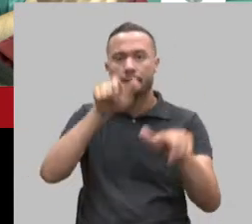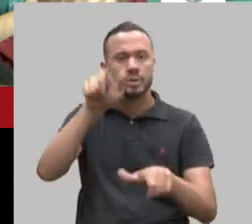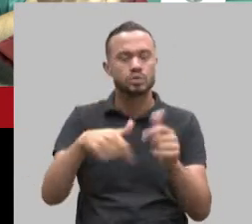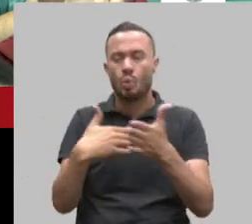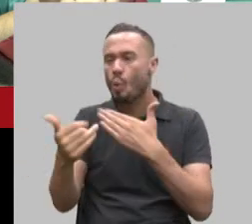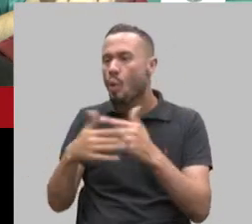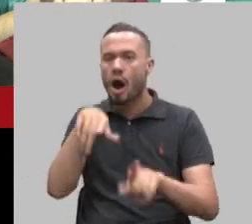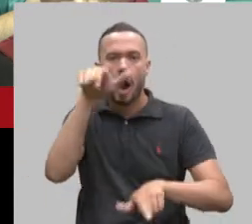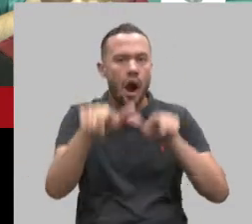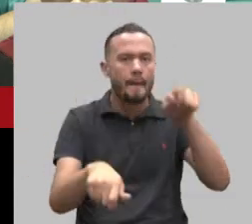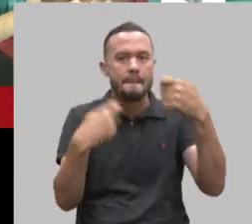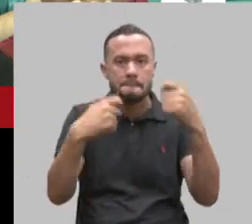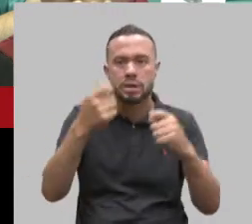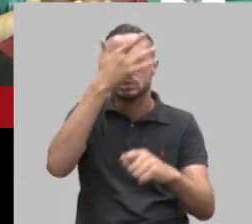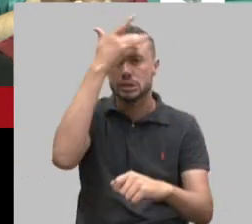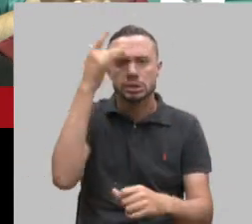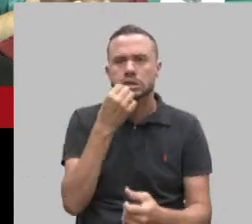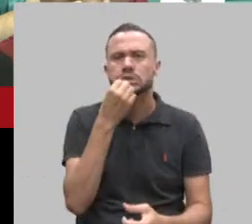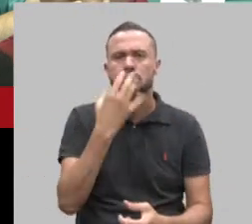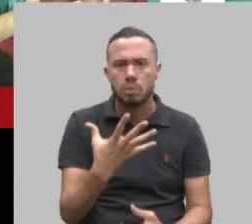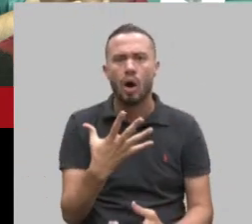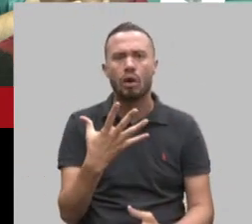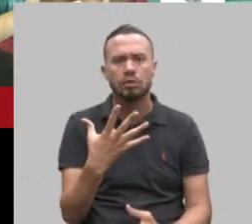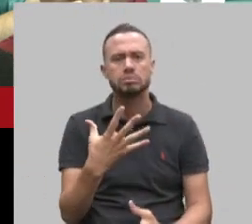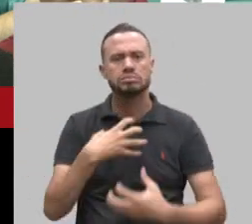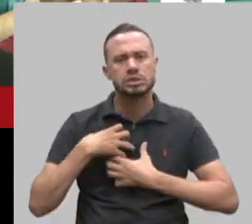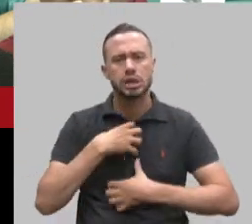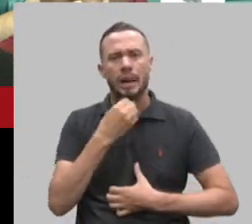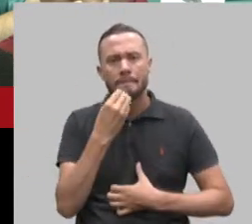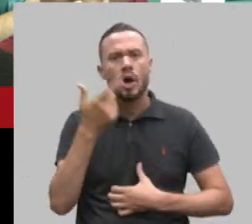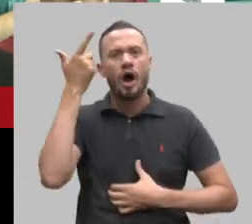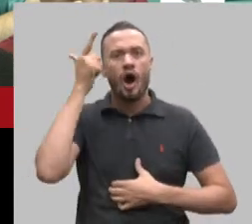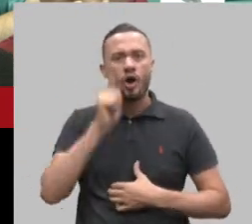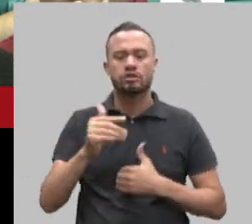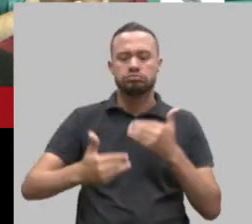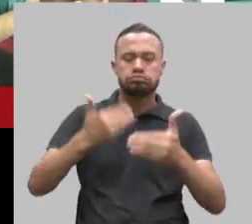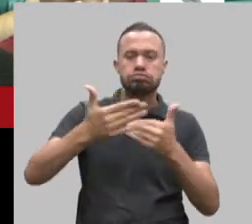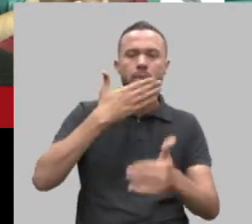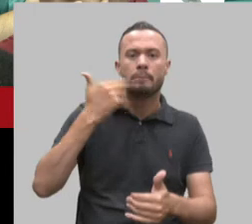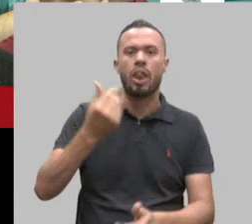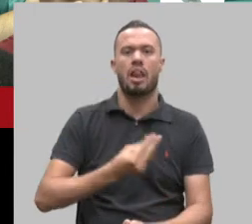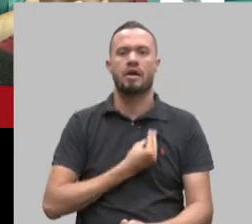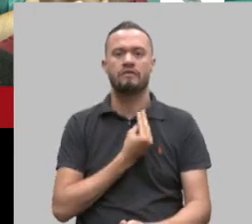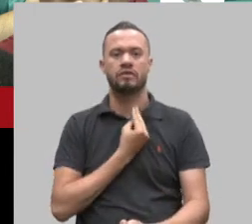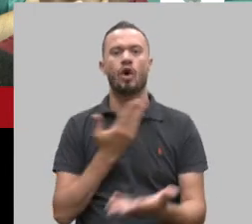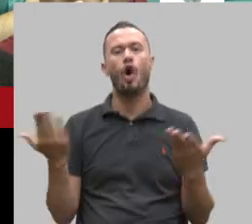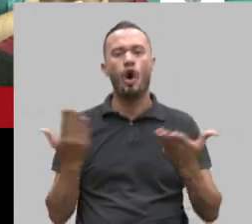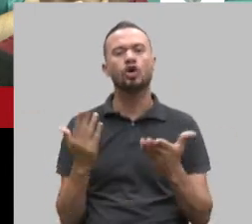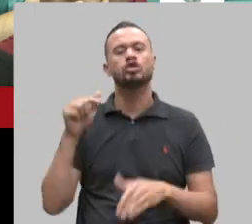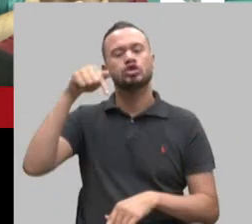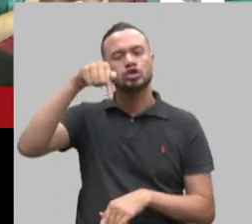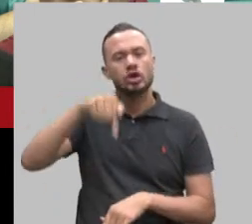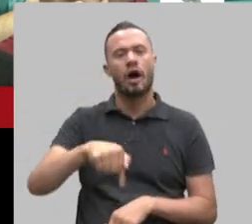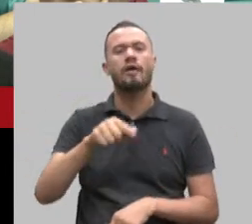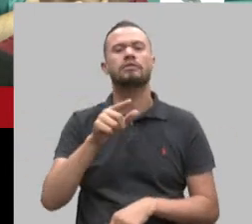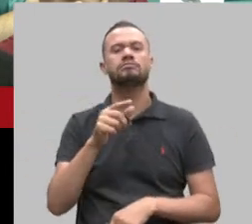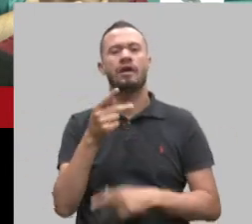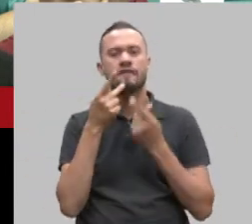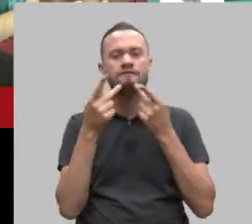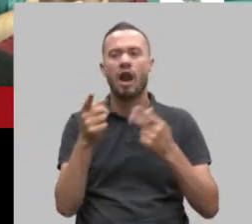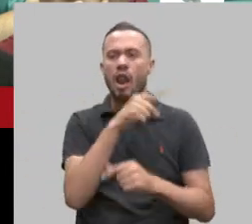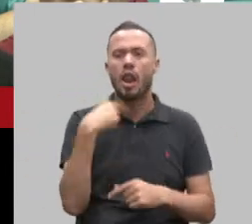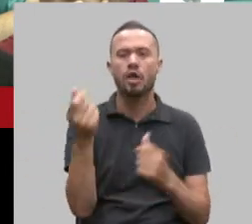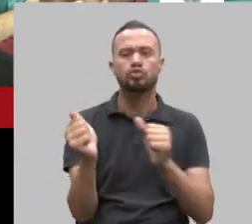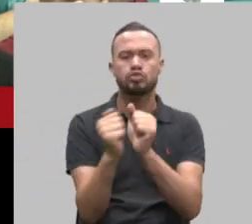de uma saúde mental para estar bem consigo mesma para conseguir ser produtiva eu venho aqui em nome de meus amigos e de todas as pessoas que